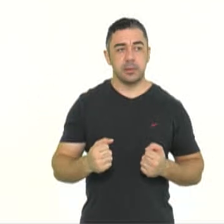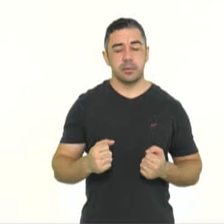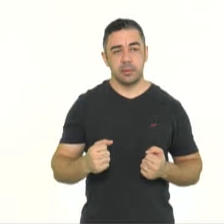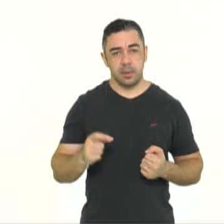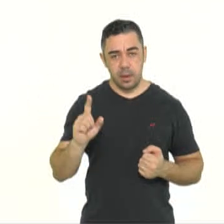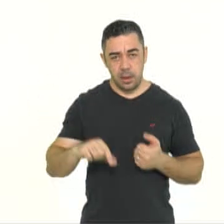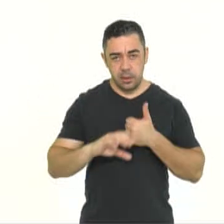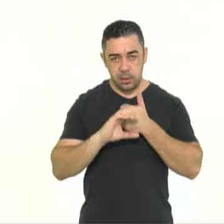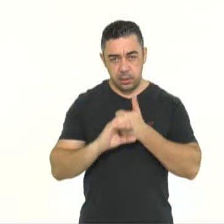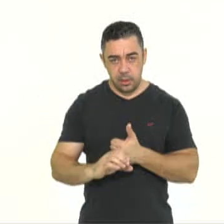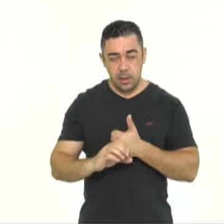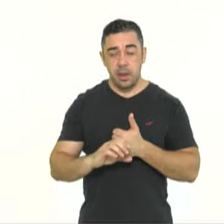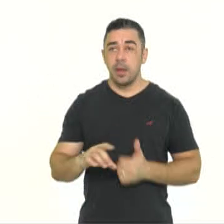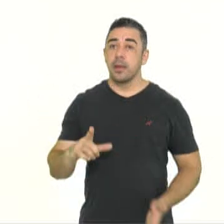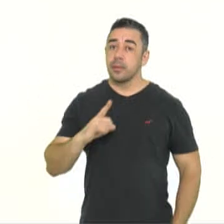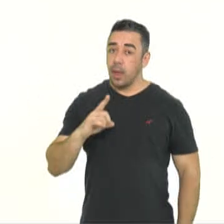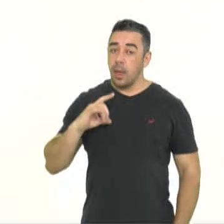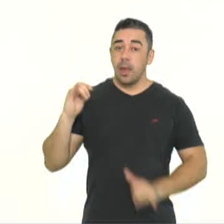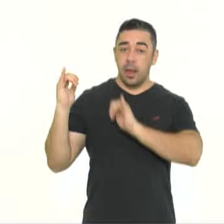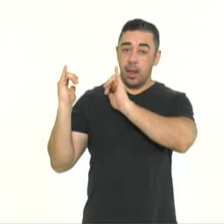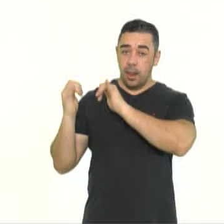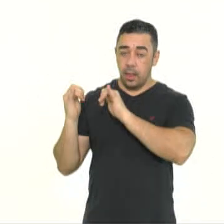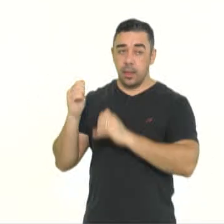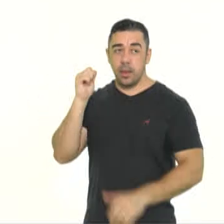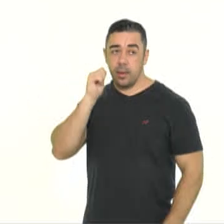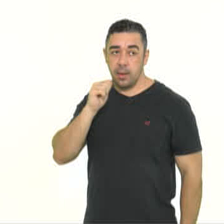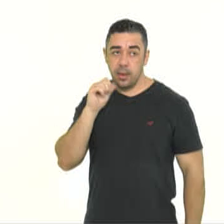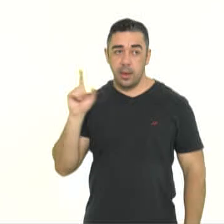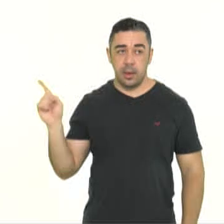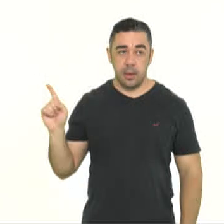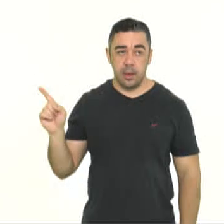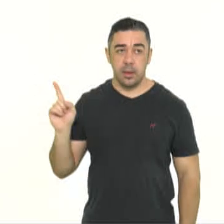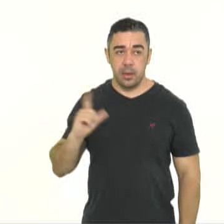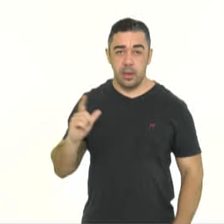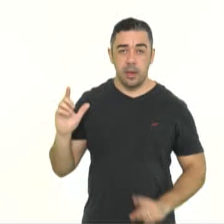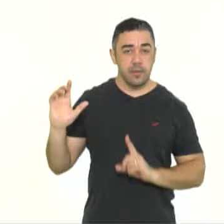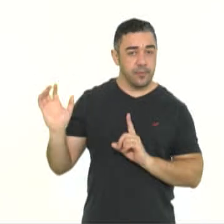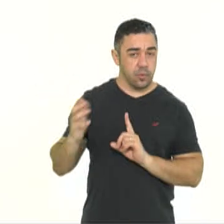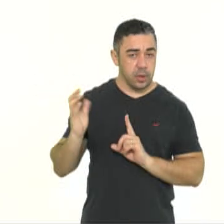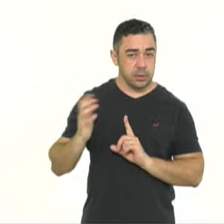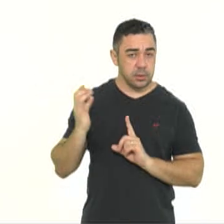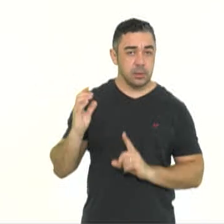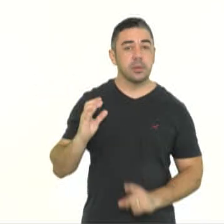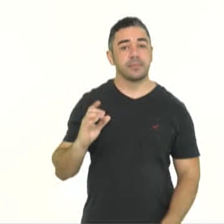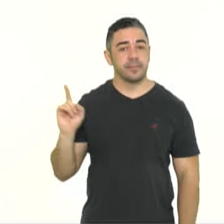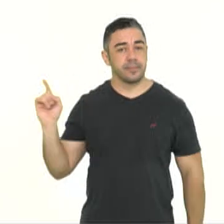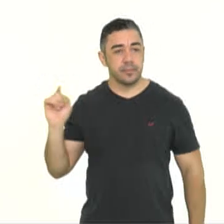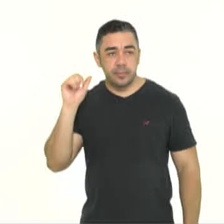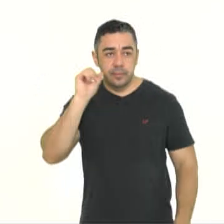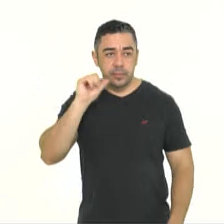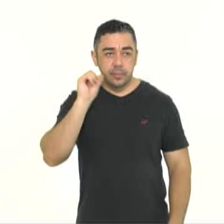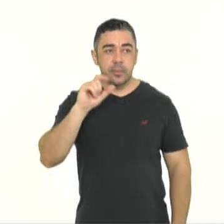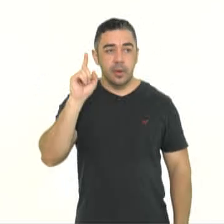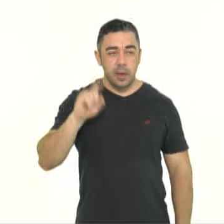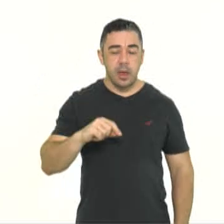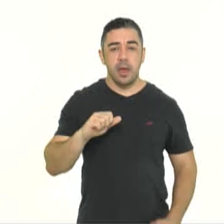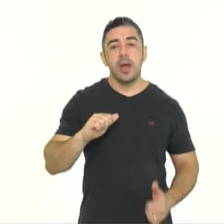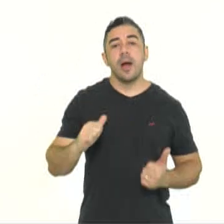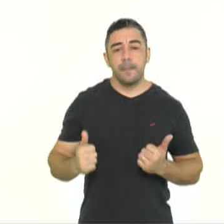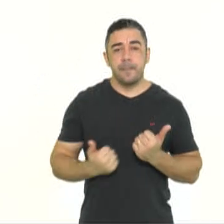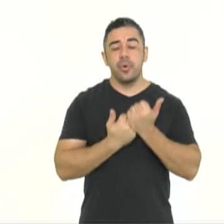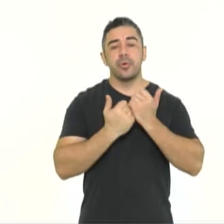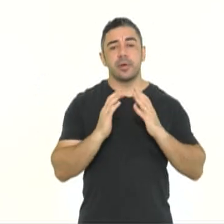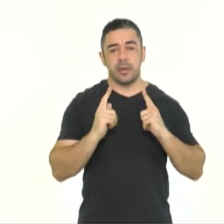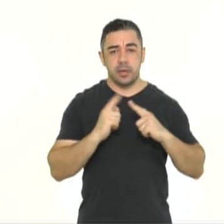cristianismo. Diz a lenda, diz a história que ele foi muito influenciado por Clotilde, que era cristã também, e com o apoio da Igreja